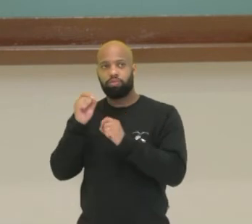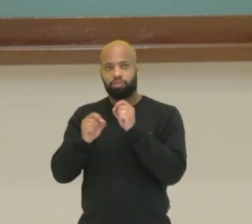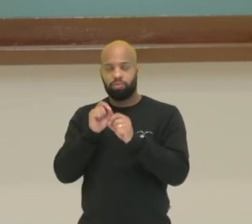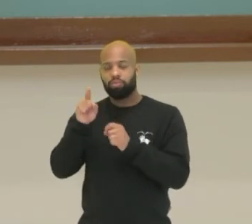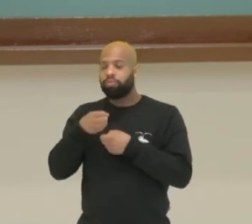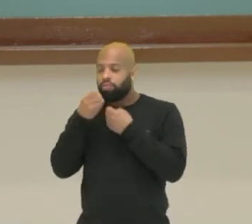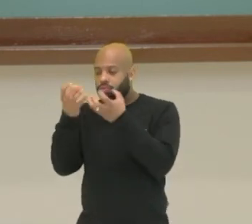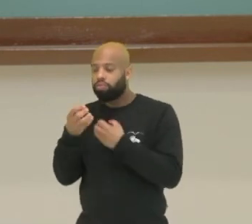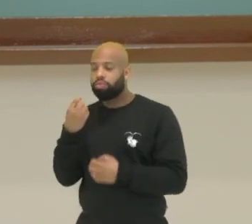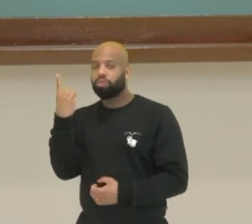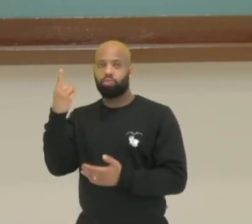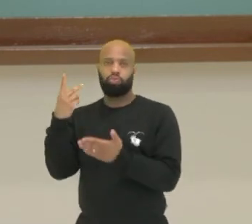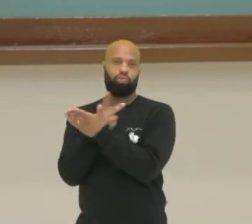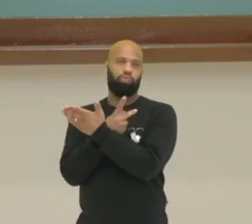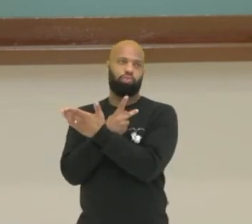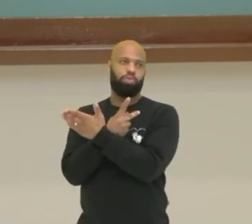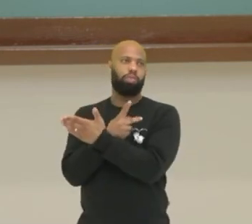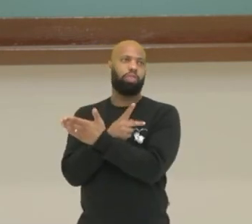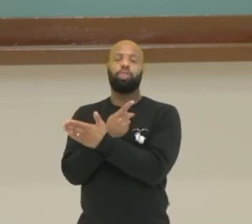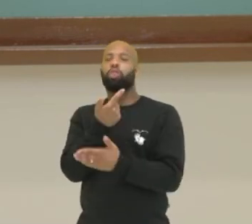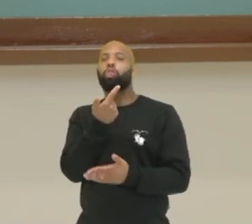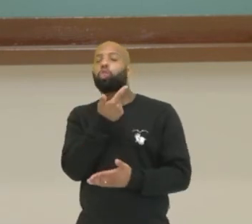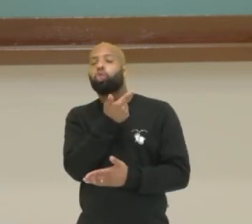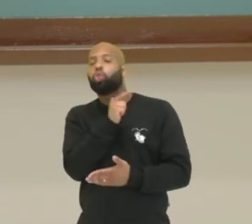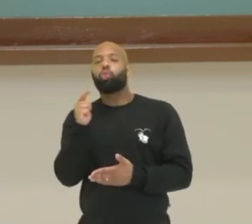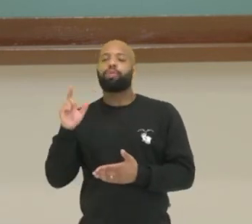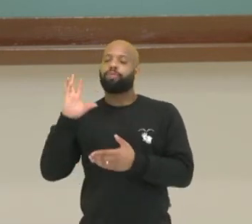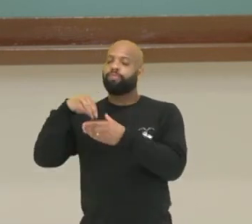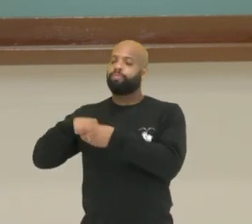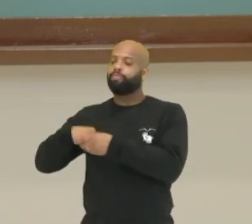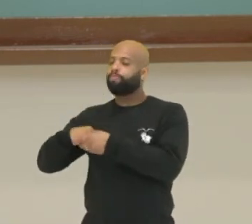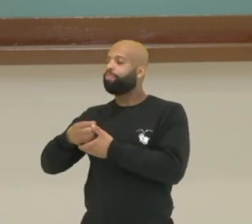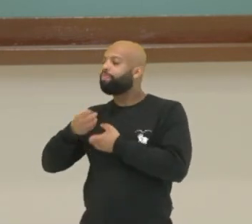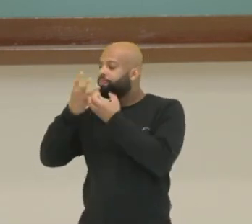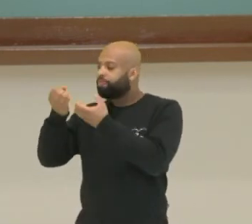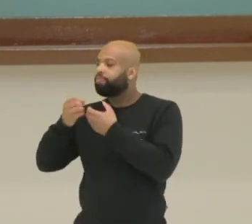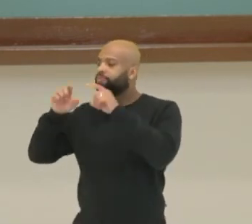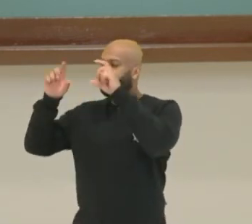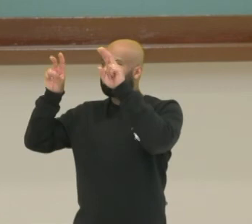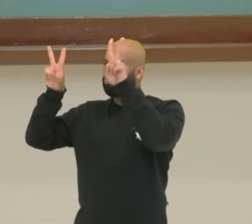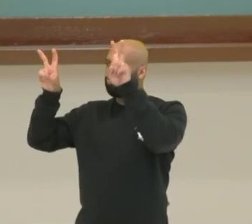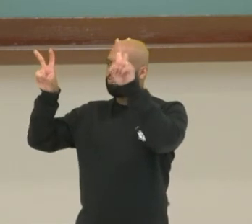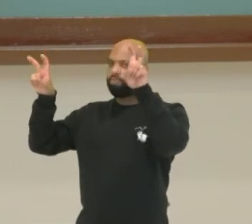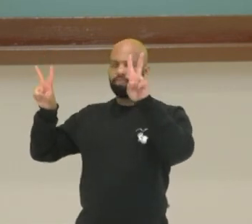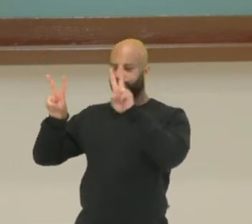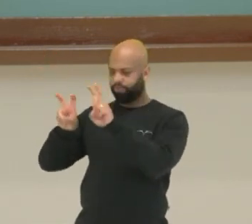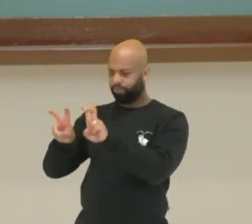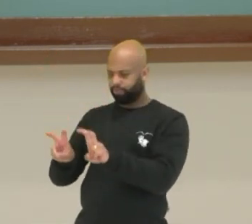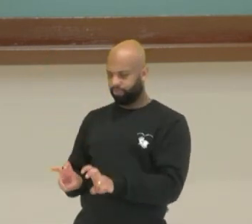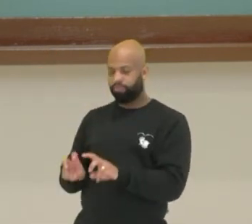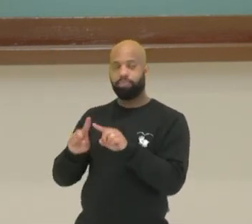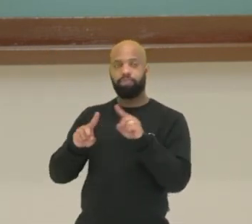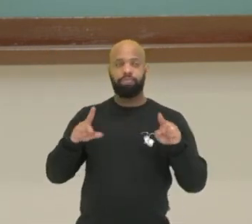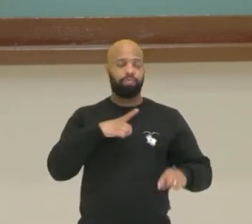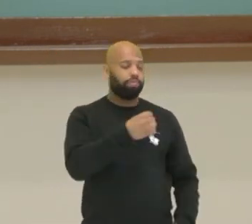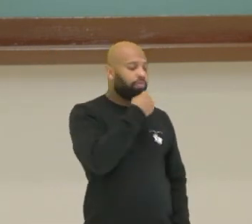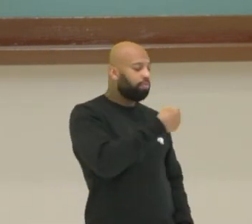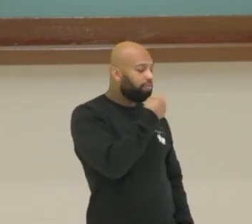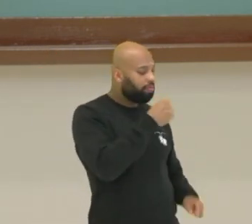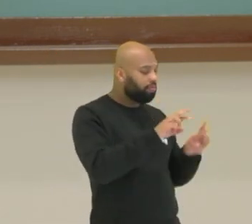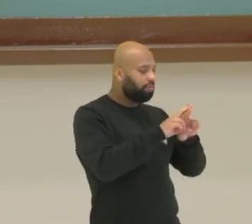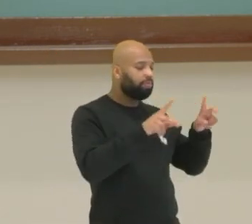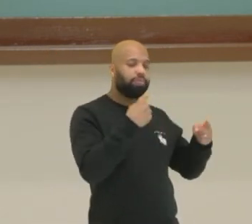noticiado. Né? Então, não existe, via de regra, na notícia, vários tópicos, vários subtítulos. A reportagem ela é diferente porque ela